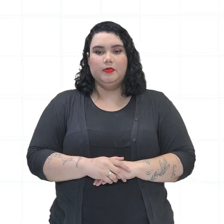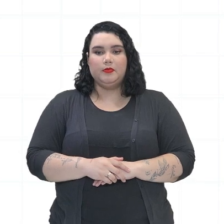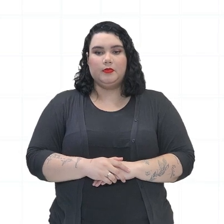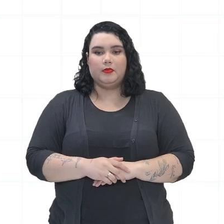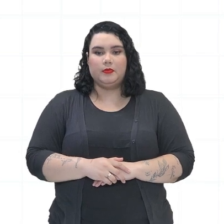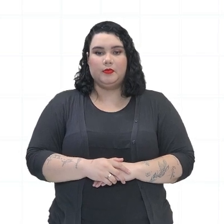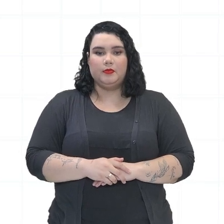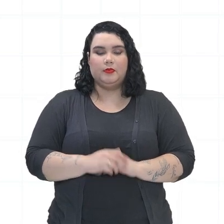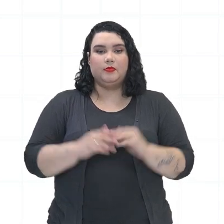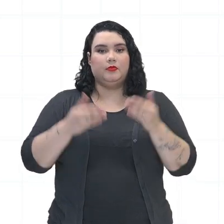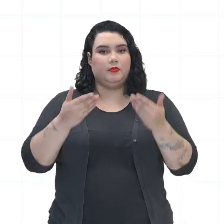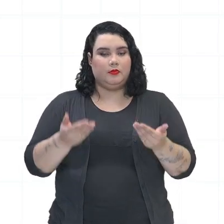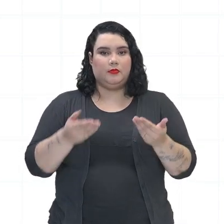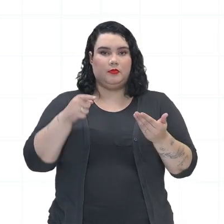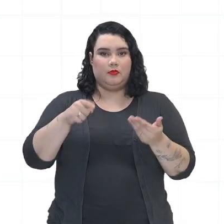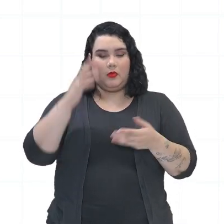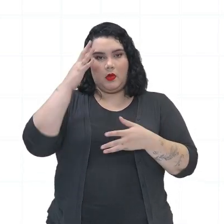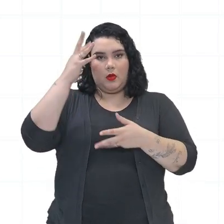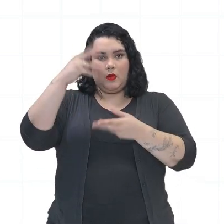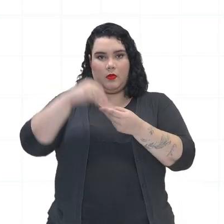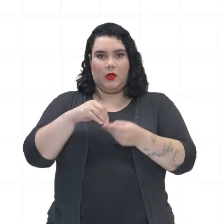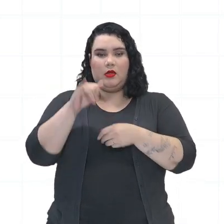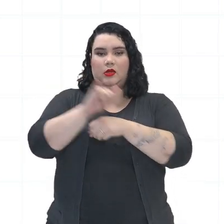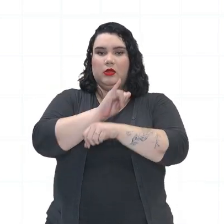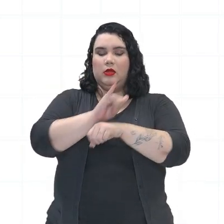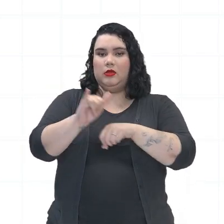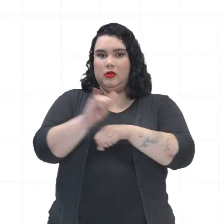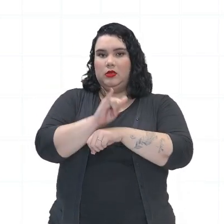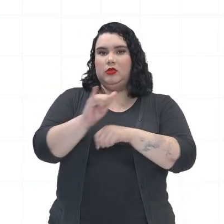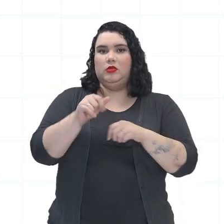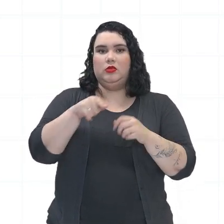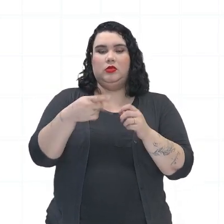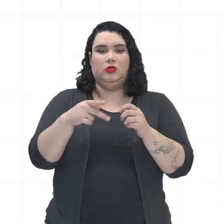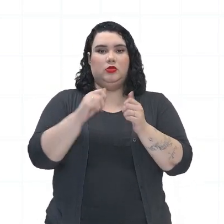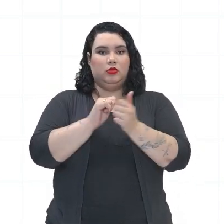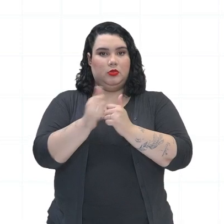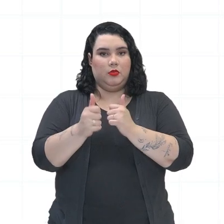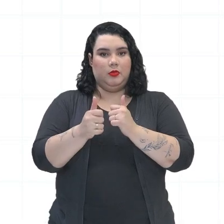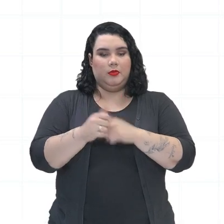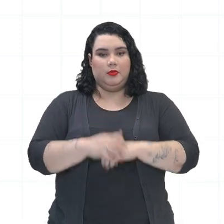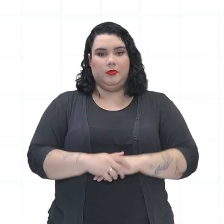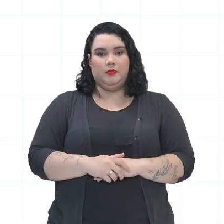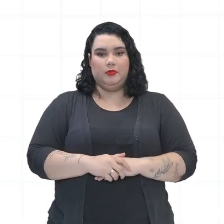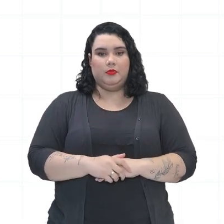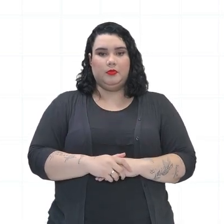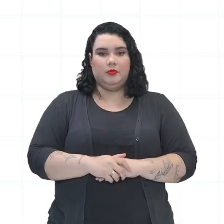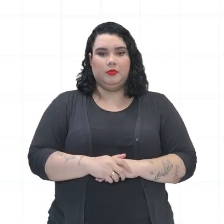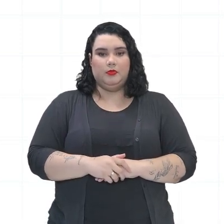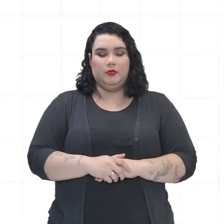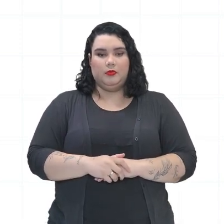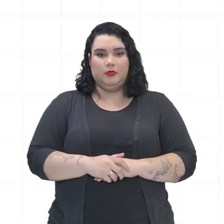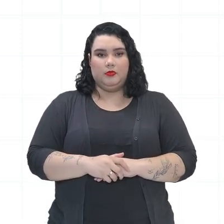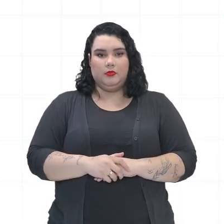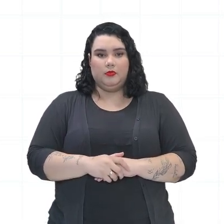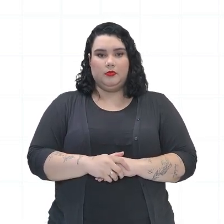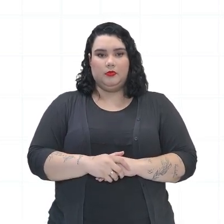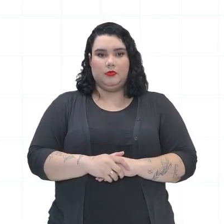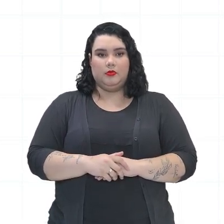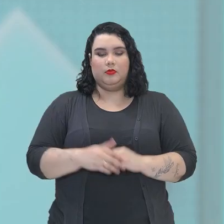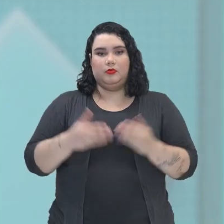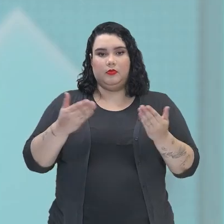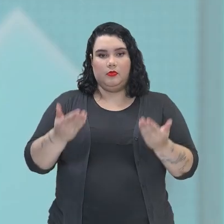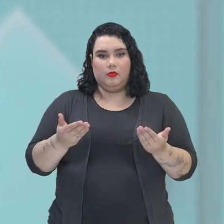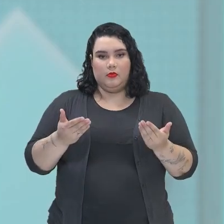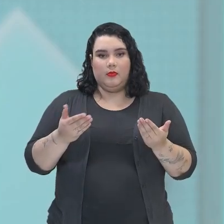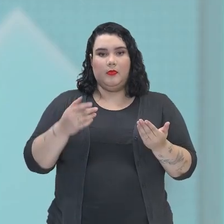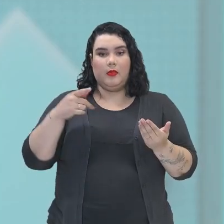dando assim esse dinamismo à prática do pádel. Então é isso, gente. Então o pádel,